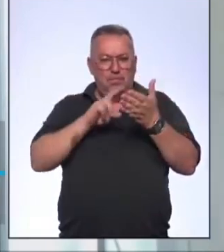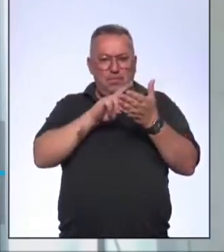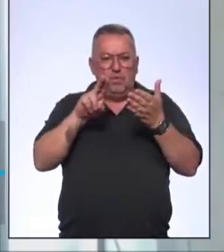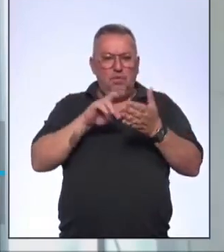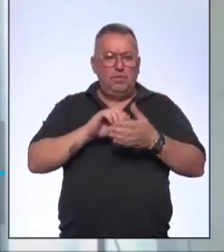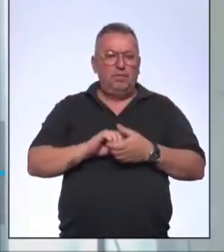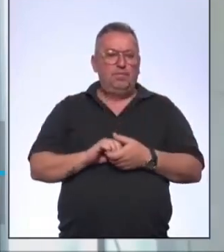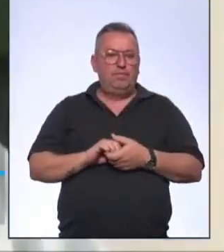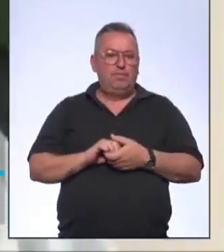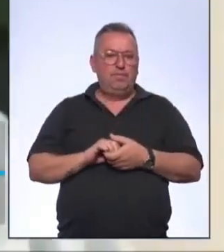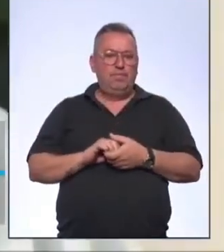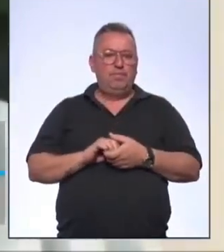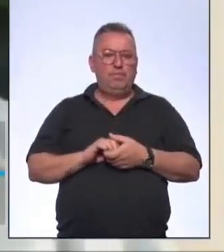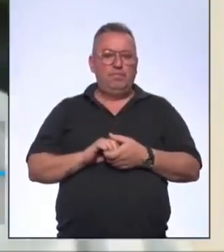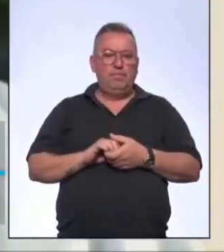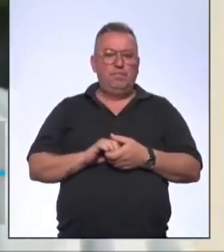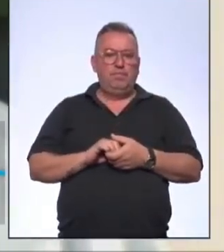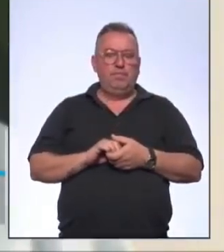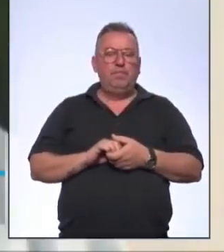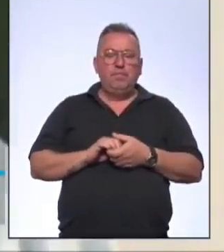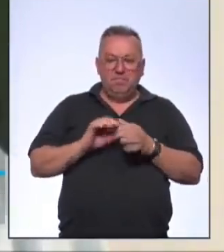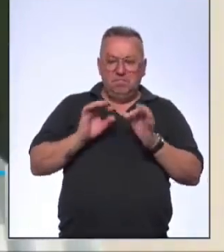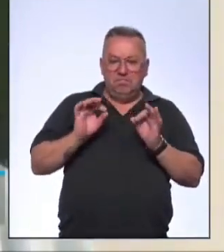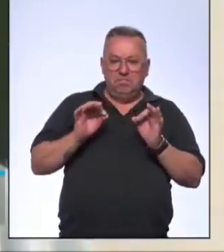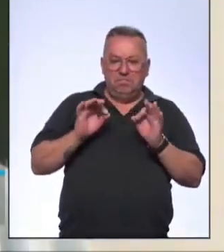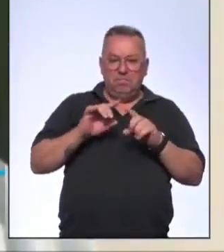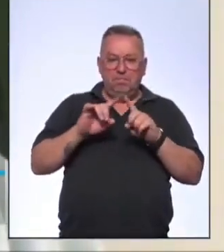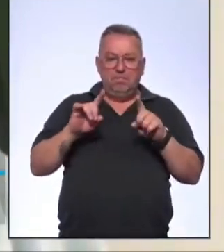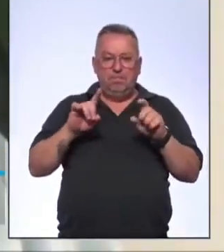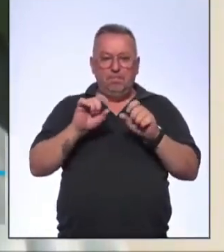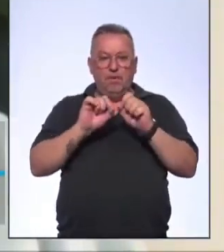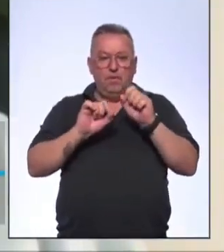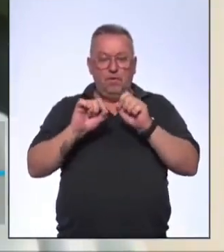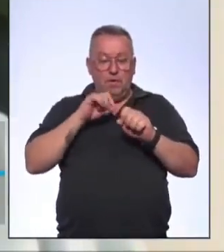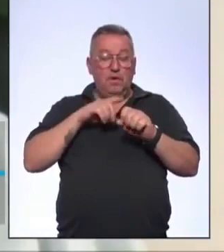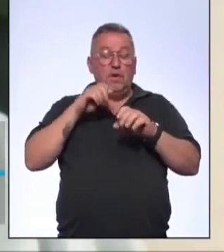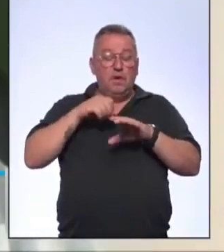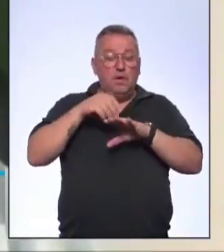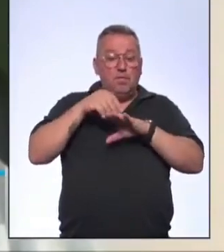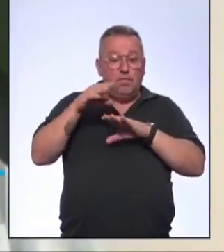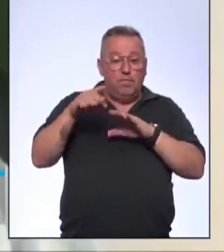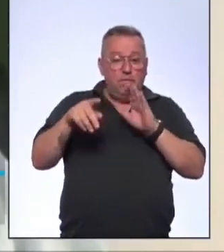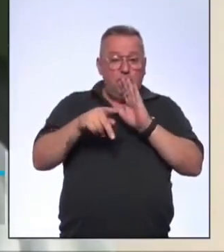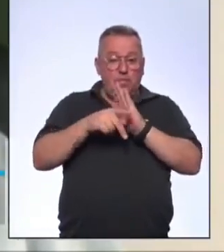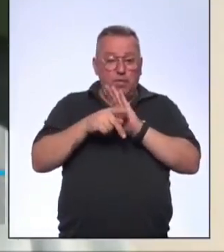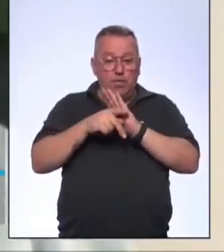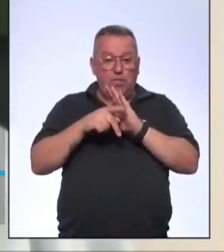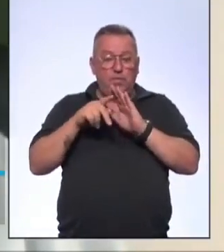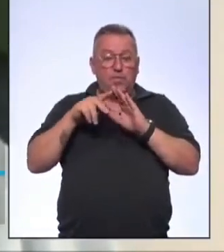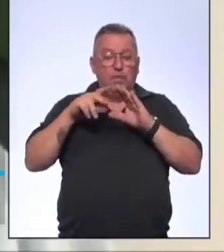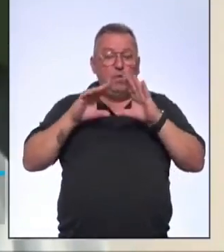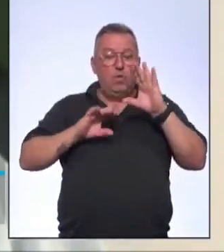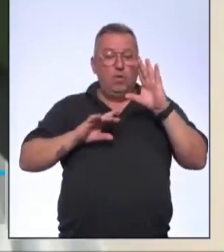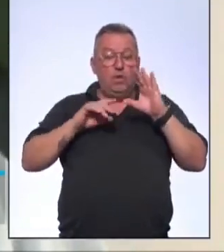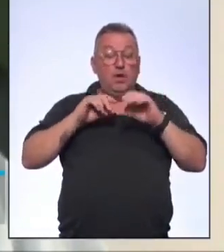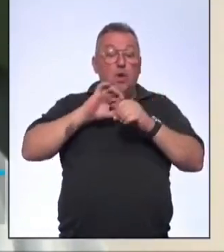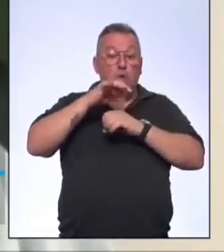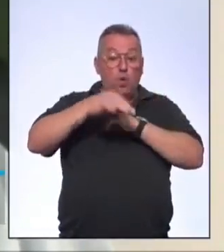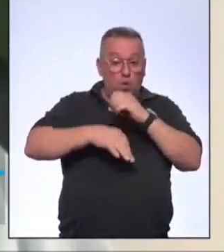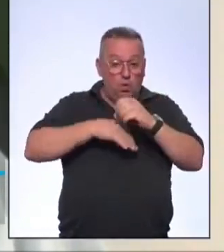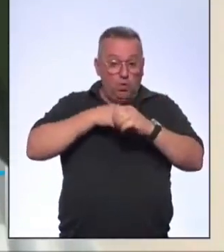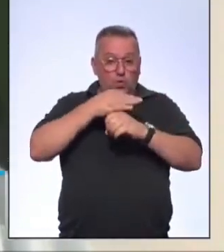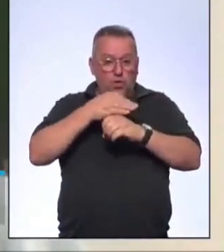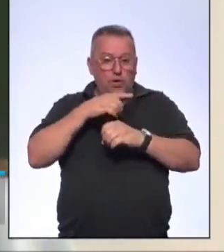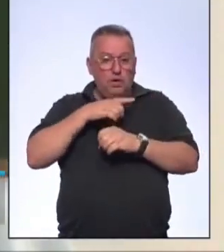galera aqui, professor. Perfeito, gente, ó, é assim. Então, existem neurotransmissores que são produzidos diretamente pelo neurônio, tá?